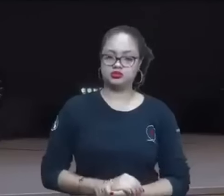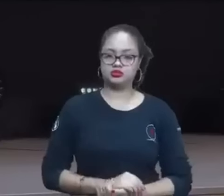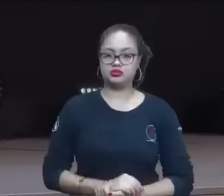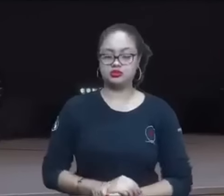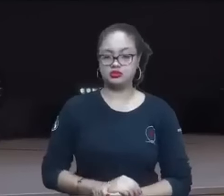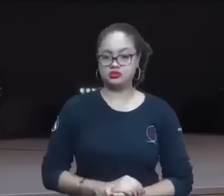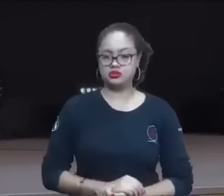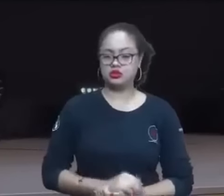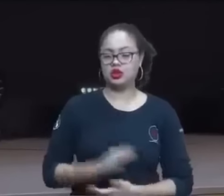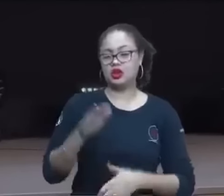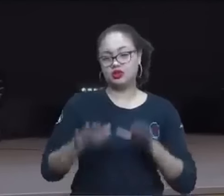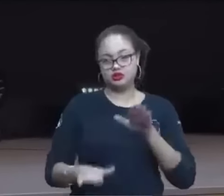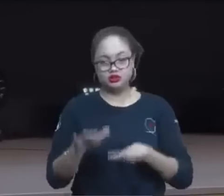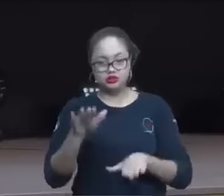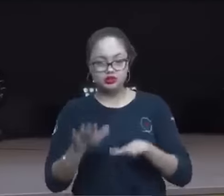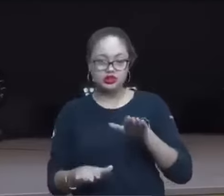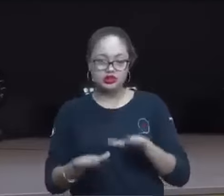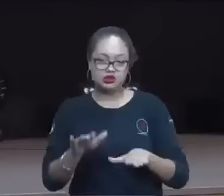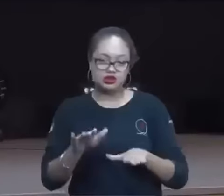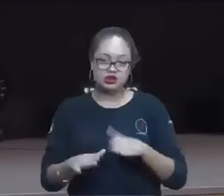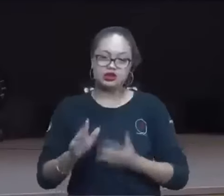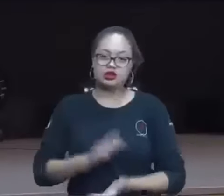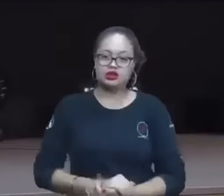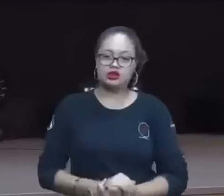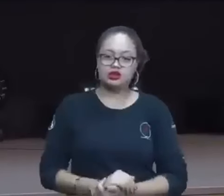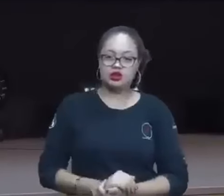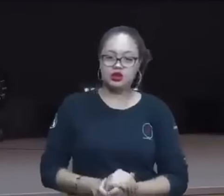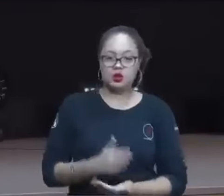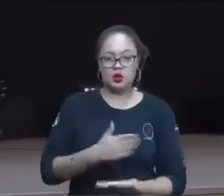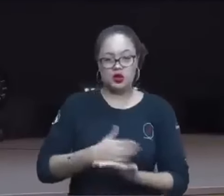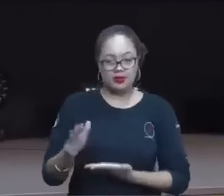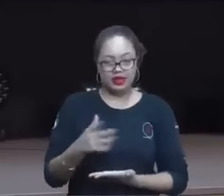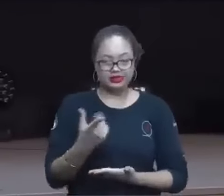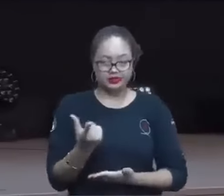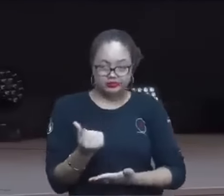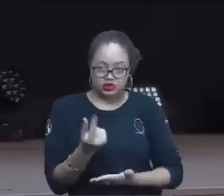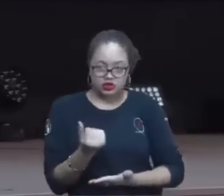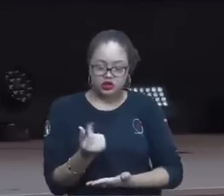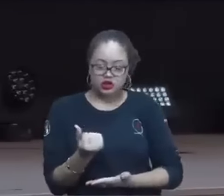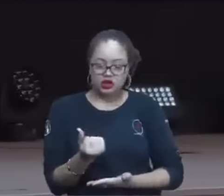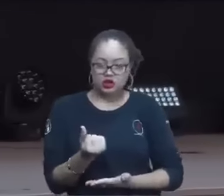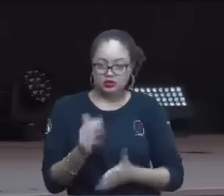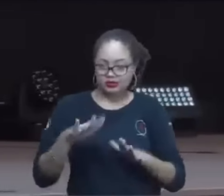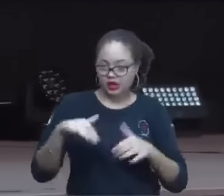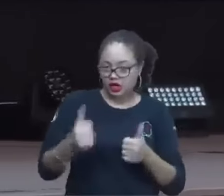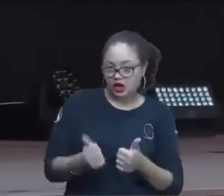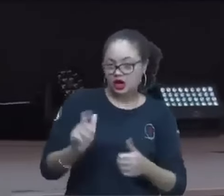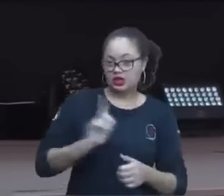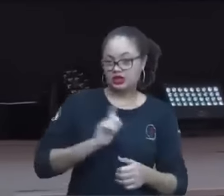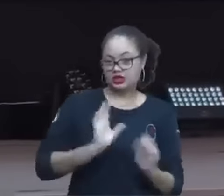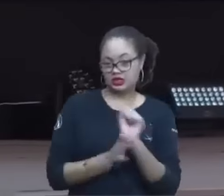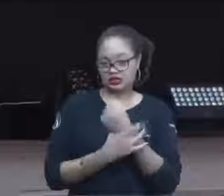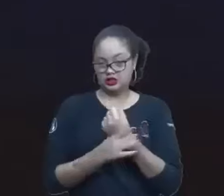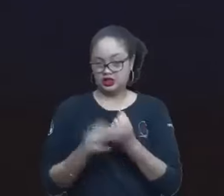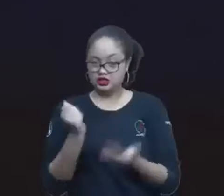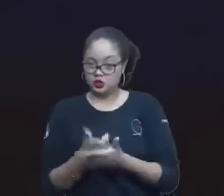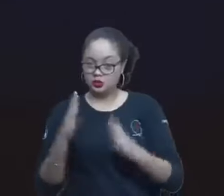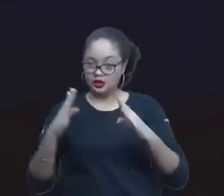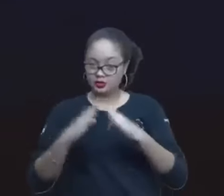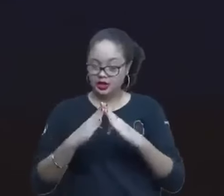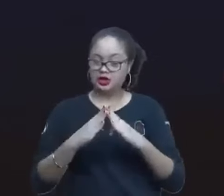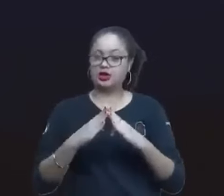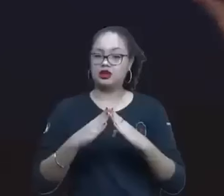dependência de vez em quando o camarada começa a ter um dinheirinho aí tem a segurança da casa